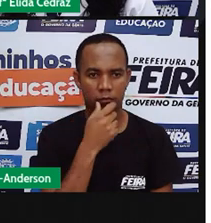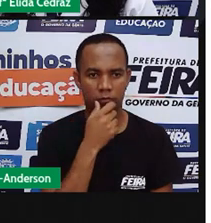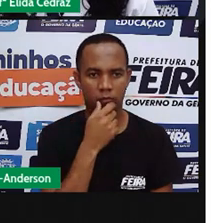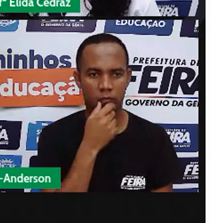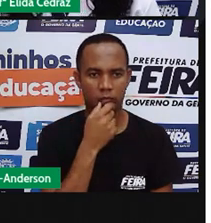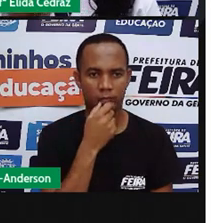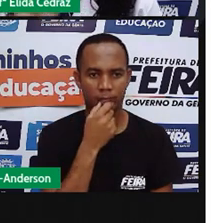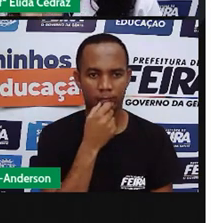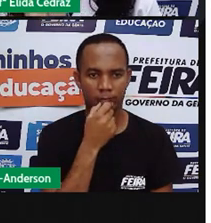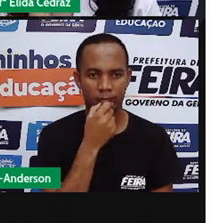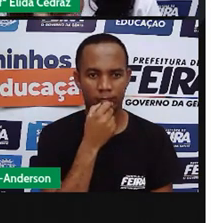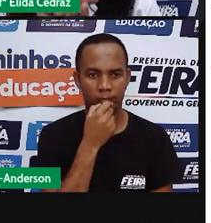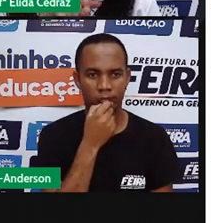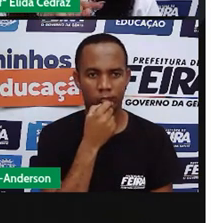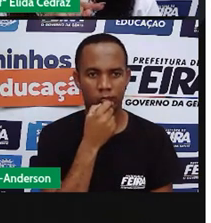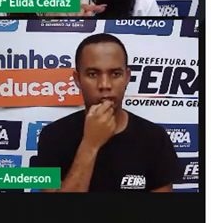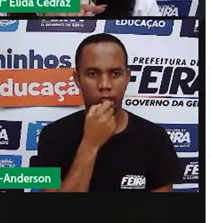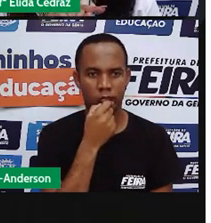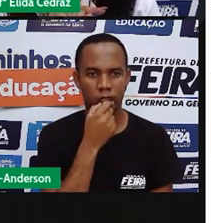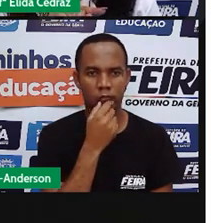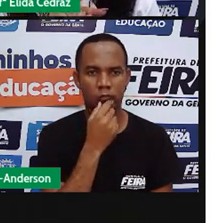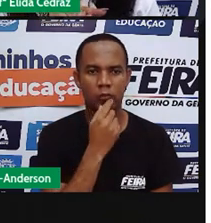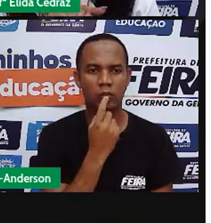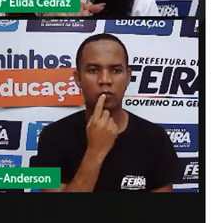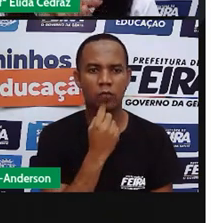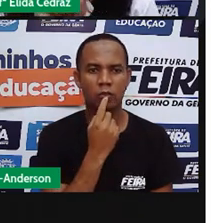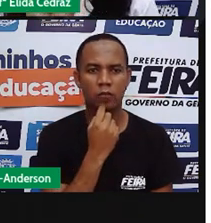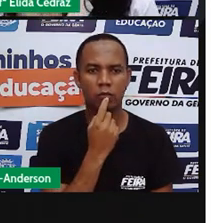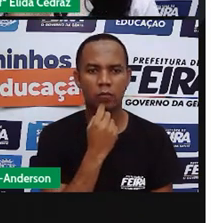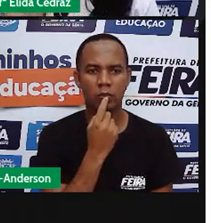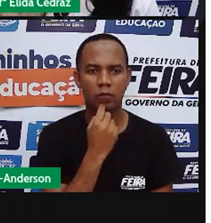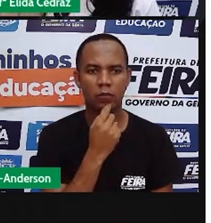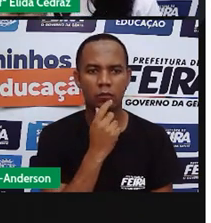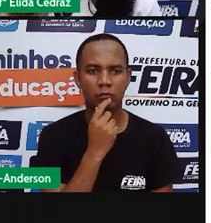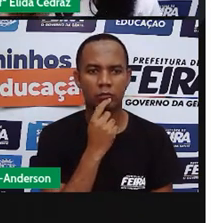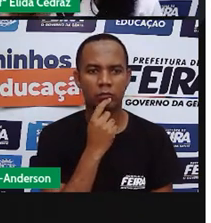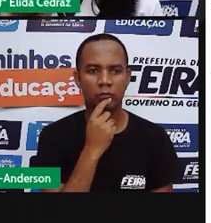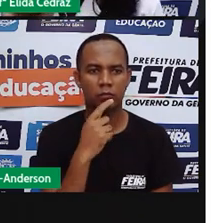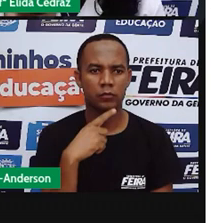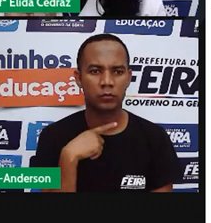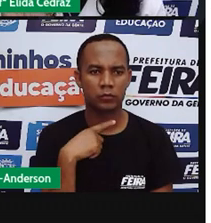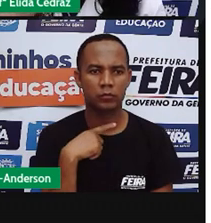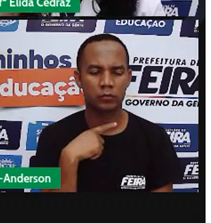4. Olha só. O vermelho, ele está